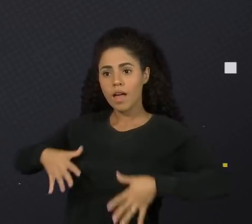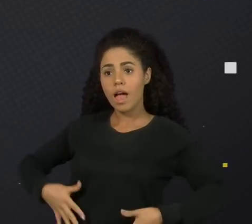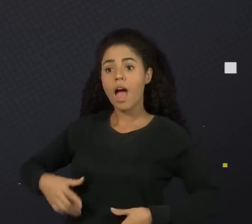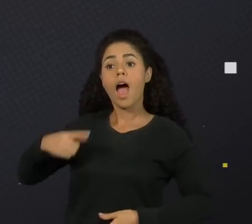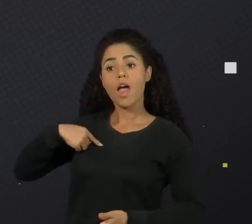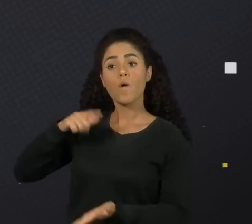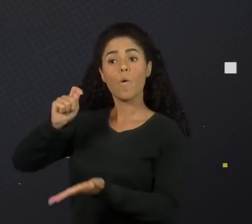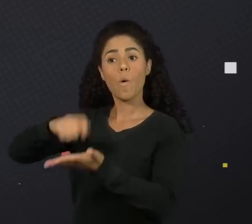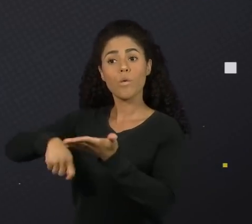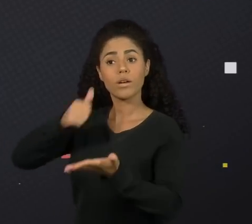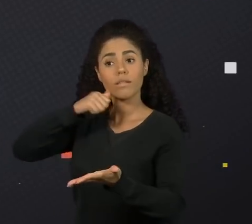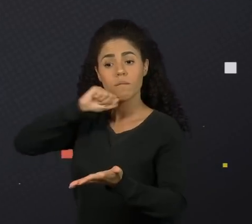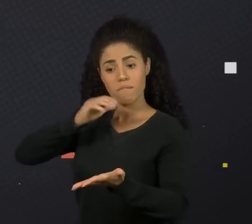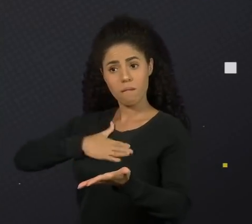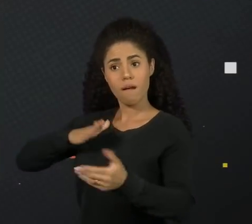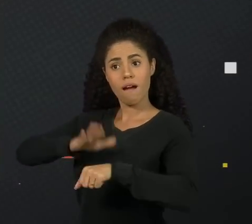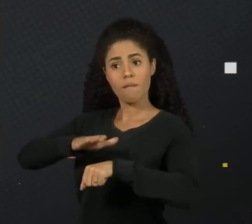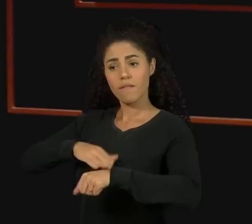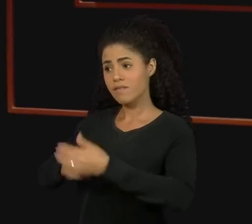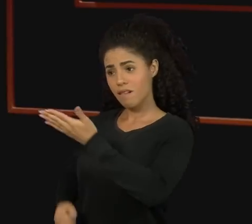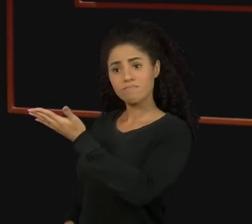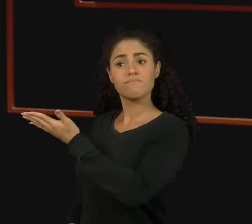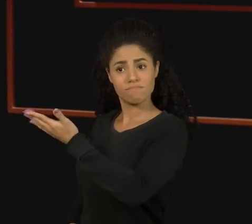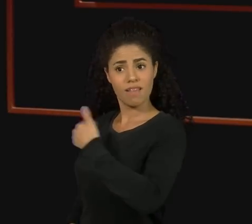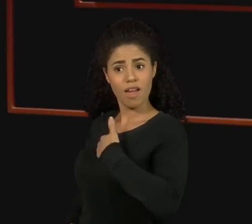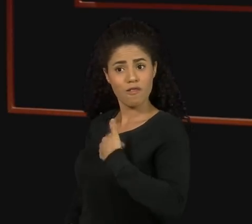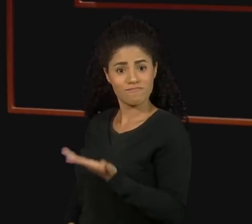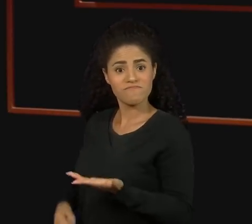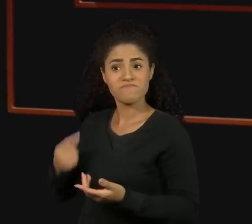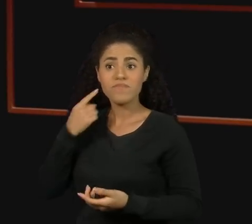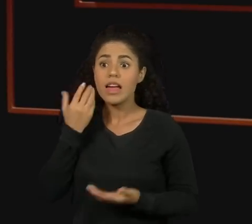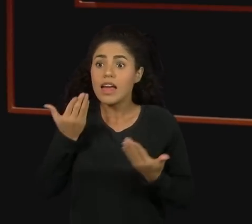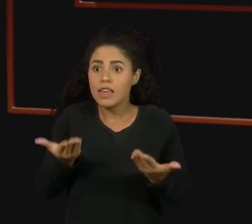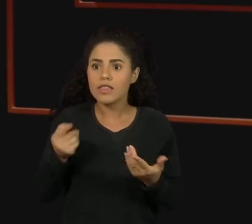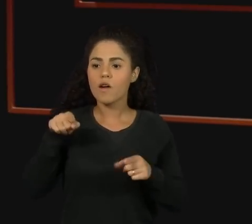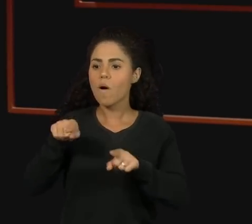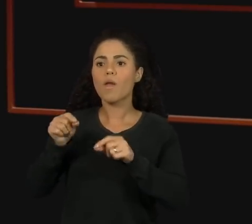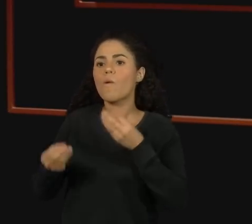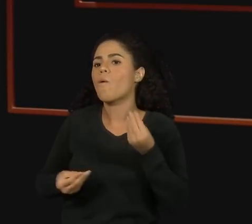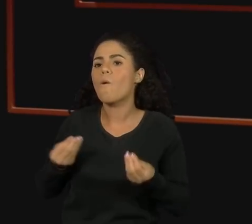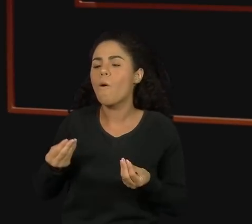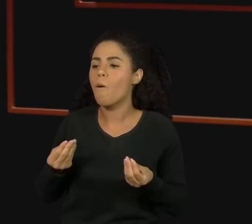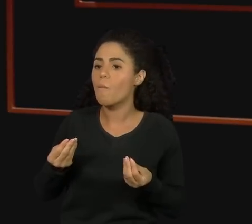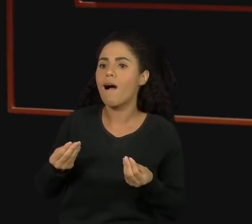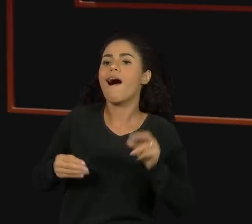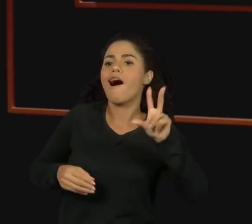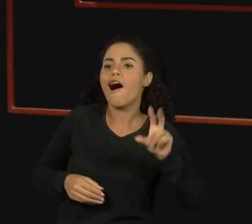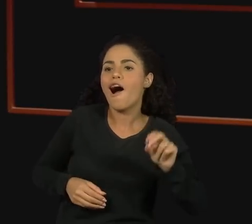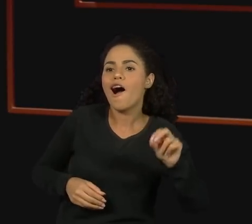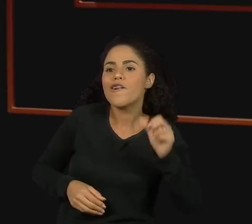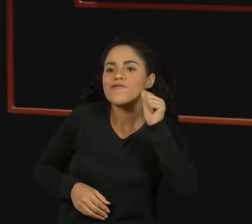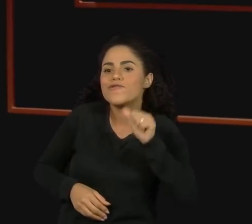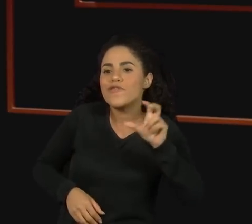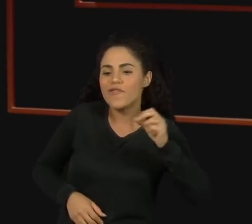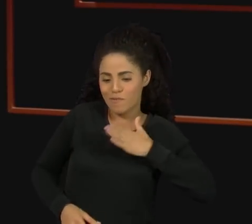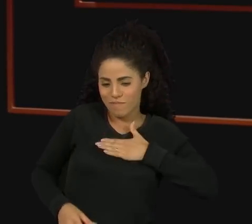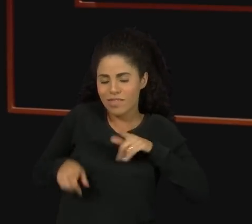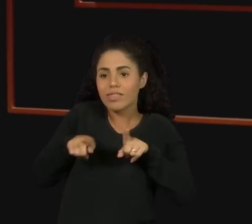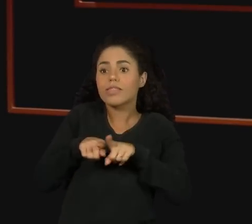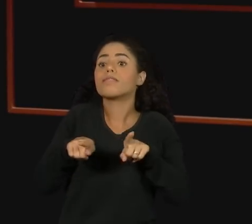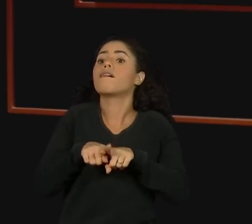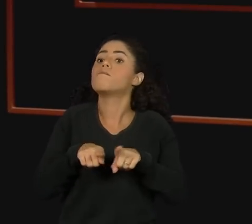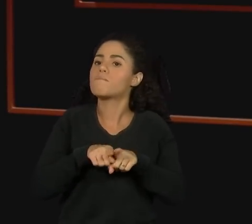fazer os macramês, então são dela, parte do figurino ali, ela que faz. Então não tinha como, minha avó, a mãe dela,